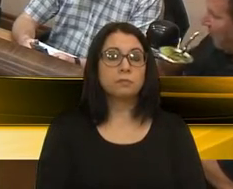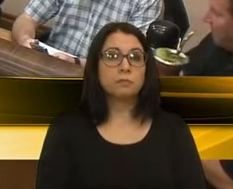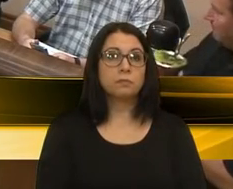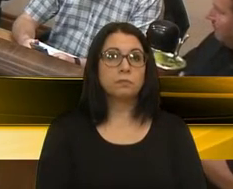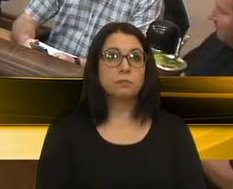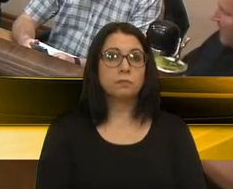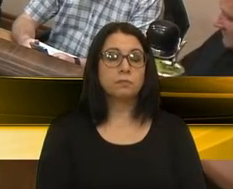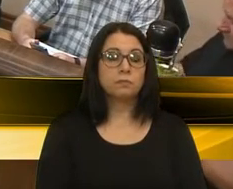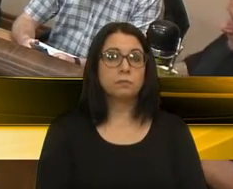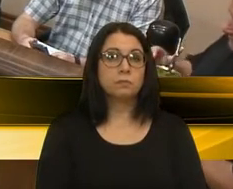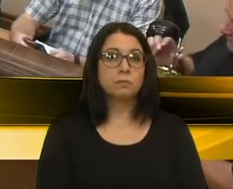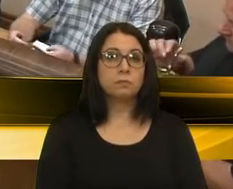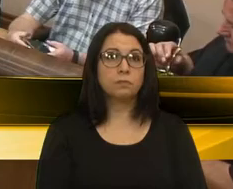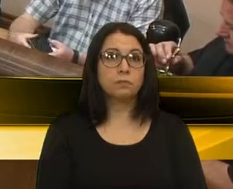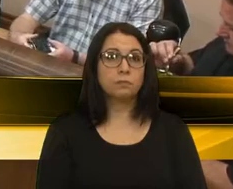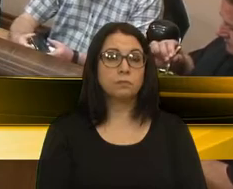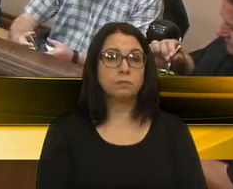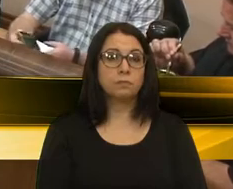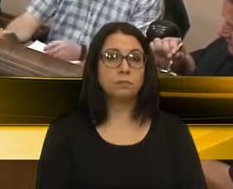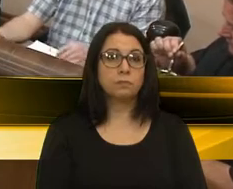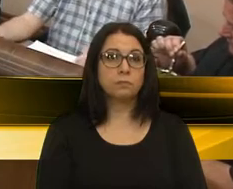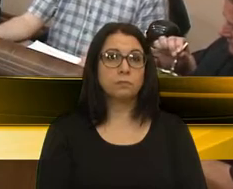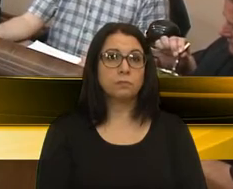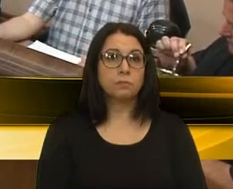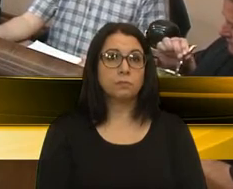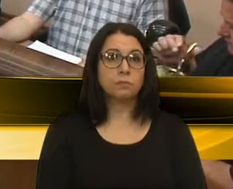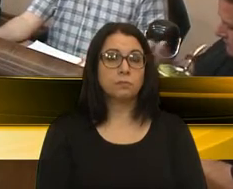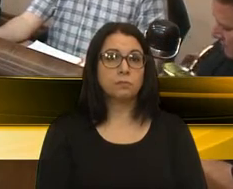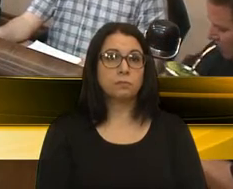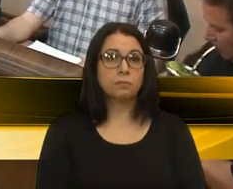Medo, hein? Medo dessa situação.